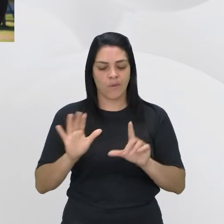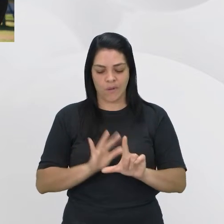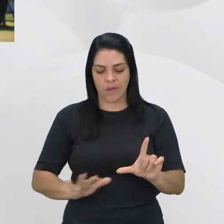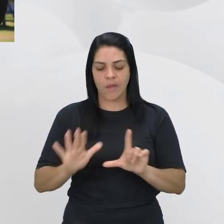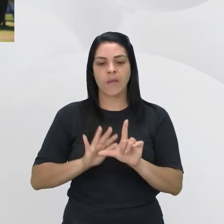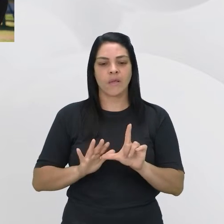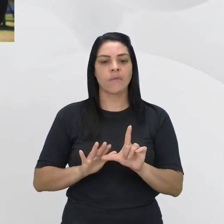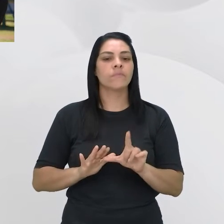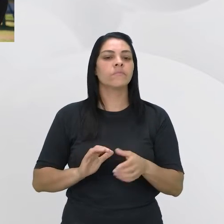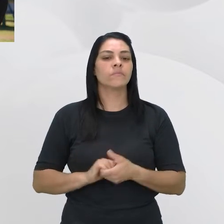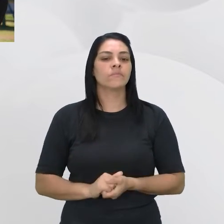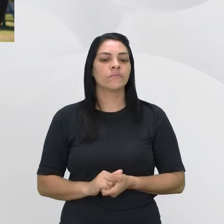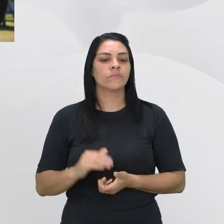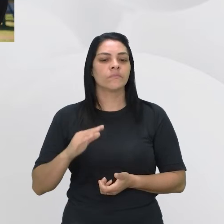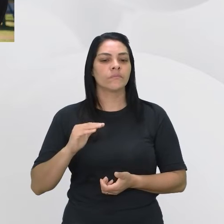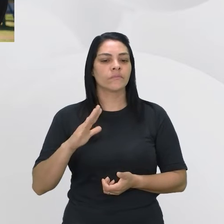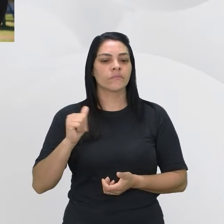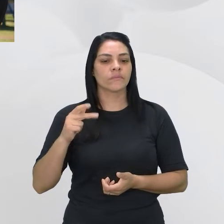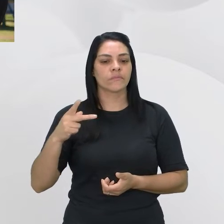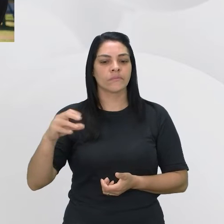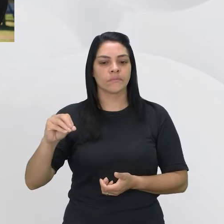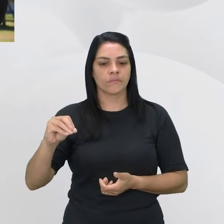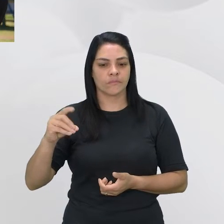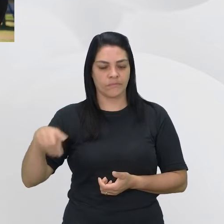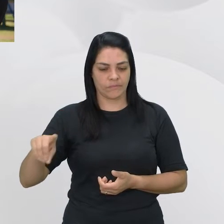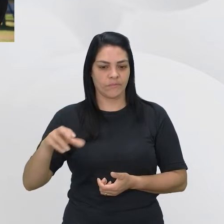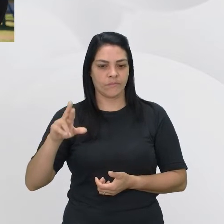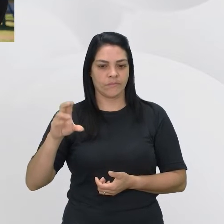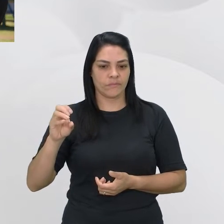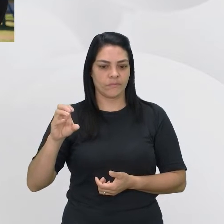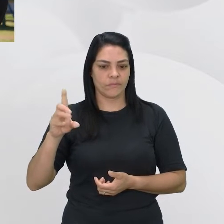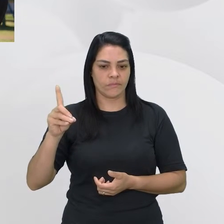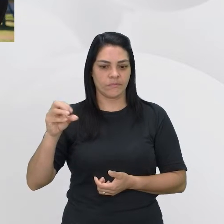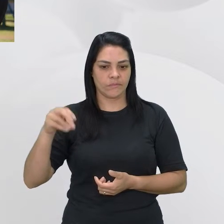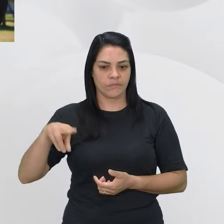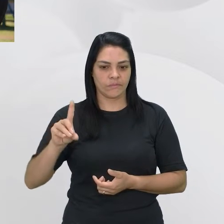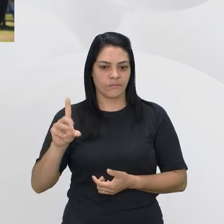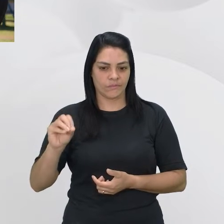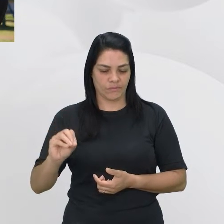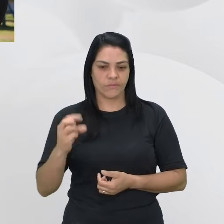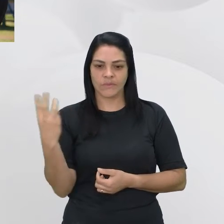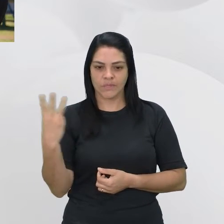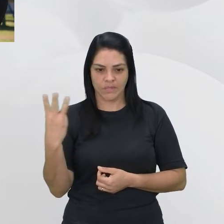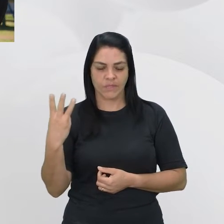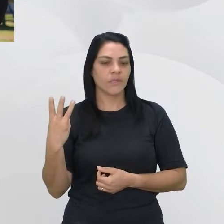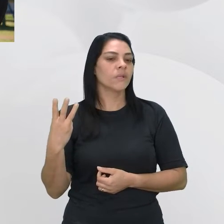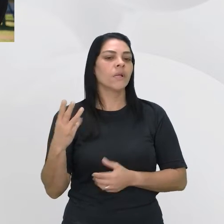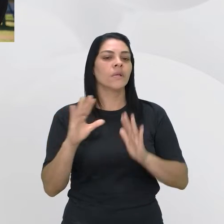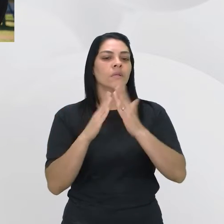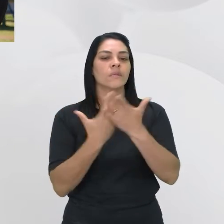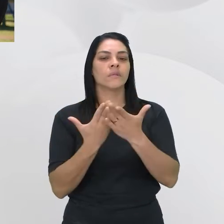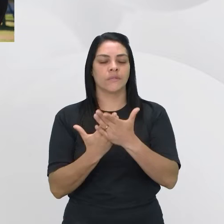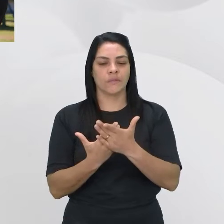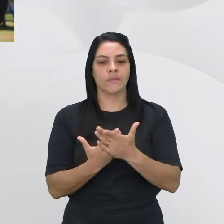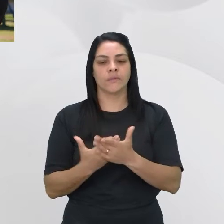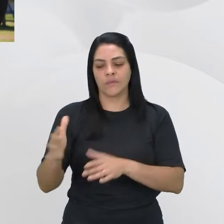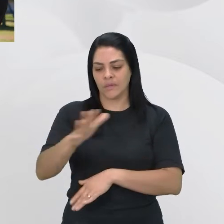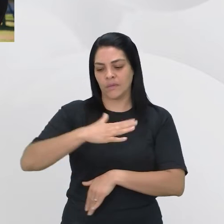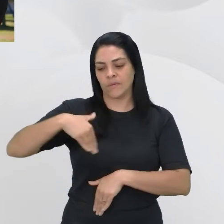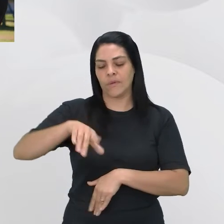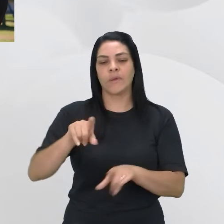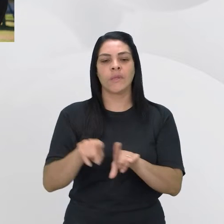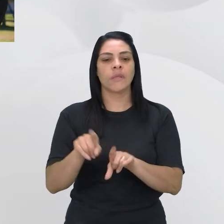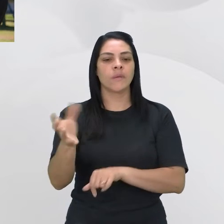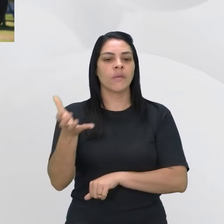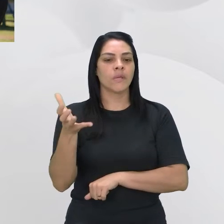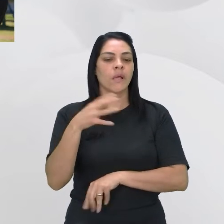Céu Capão Redondo. O Céu Capão Redondo é muito bacana, porque além das 3 escolas do Céu, algumas escolas do entorno também quiseram se